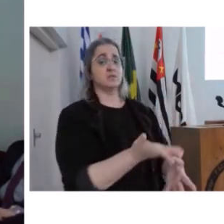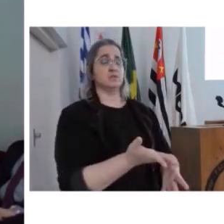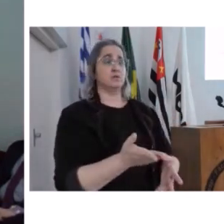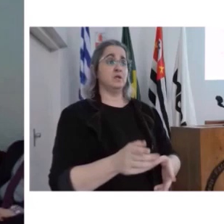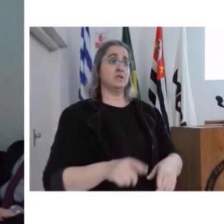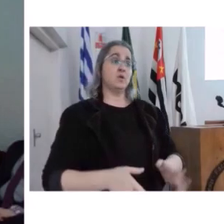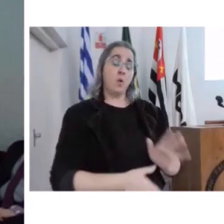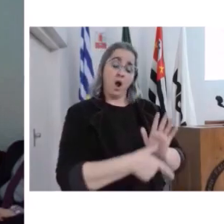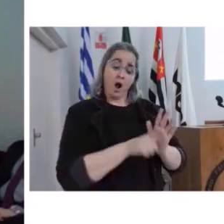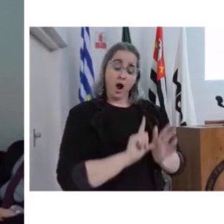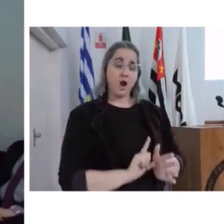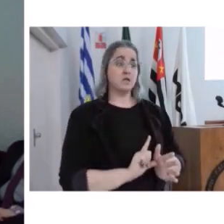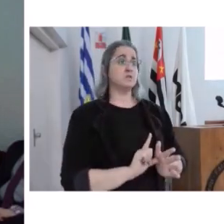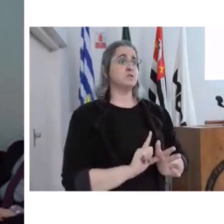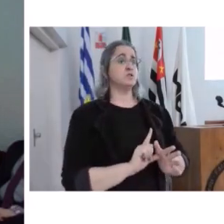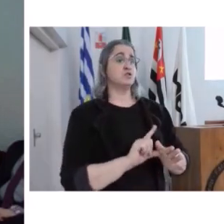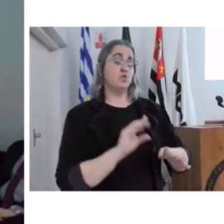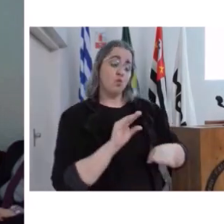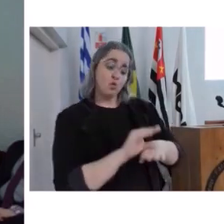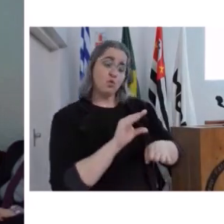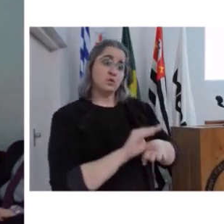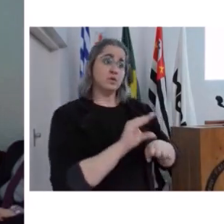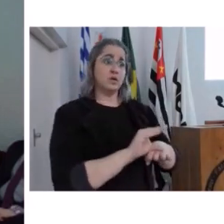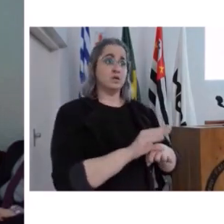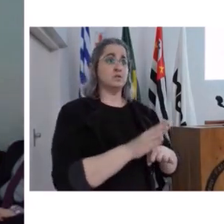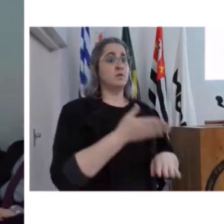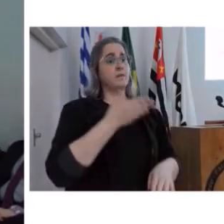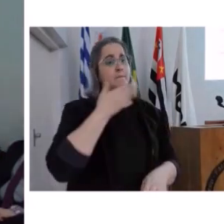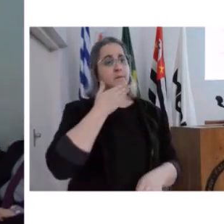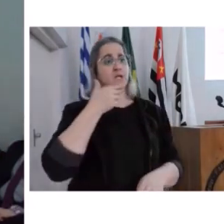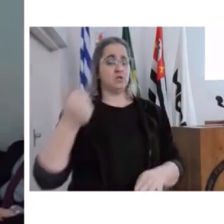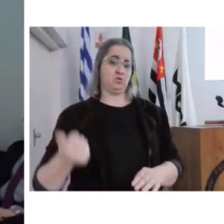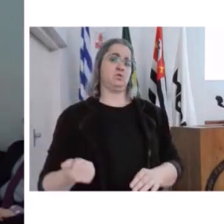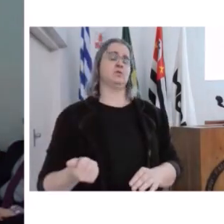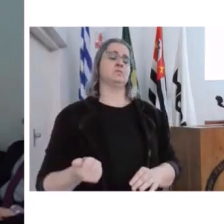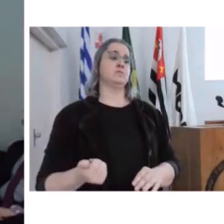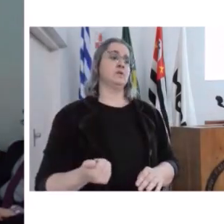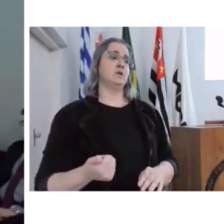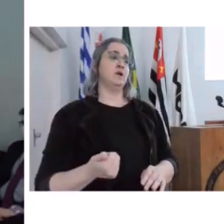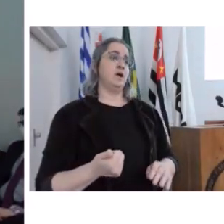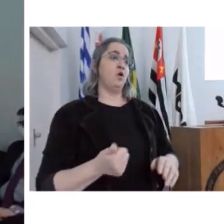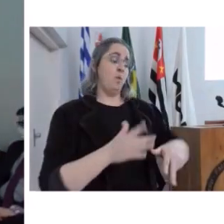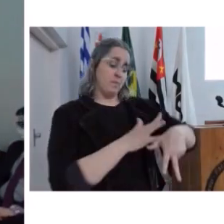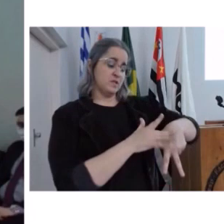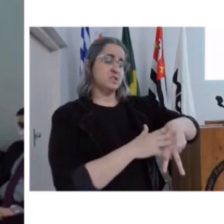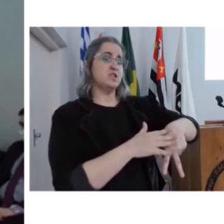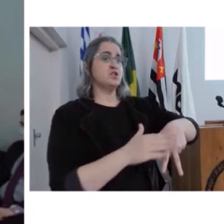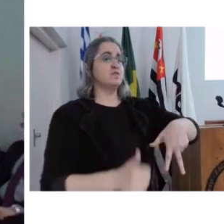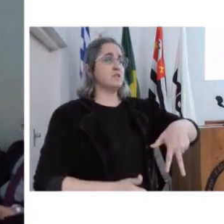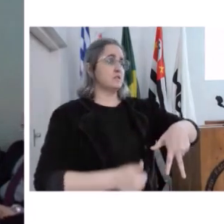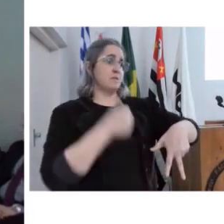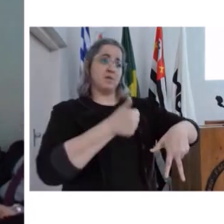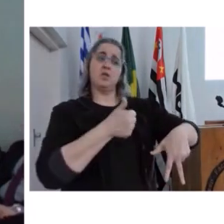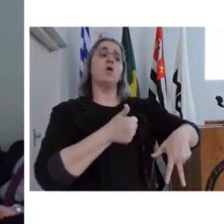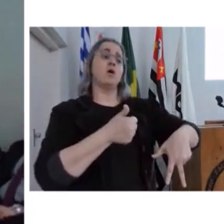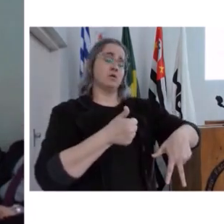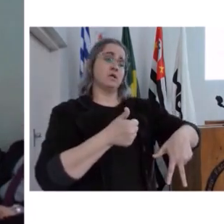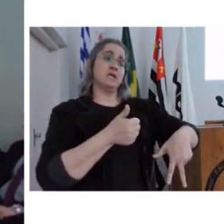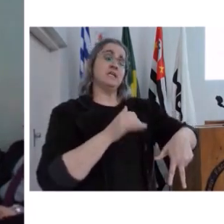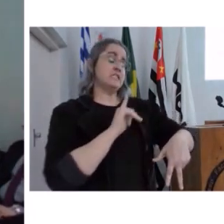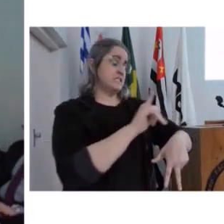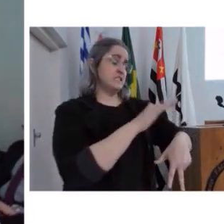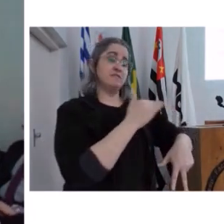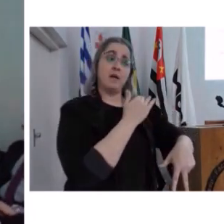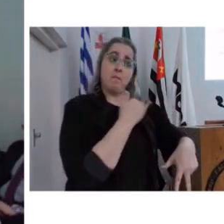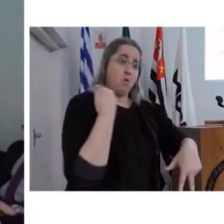mais precoce, né, minha querida, mais precoce, mais melhor qualidade você vai dar para o paciente, independentemente se ele é um paciente